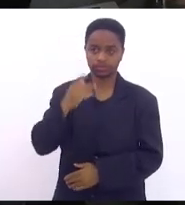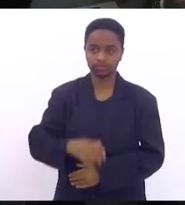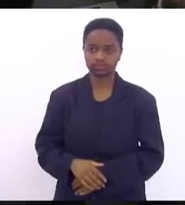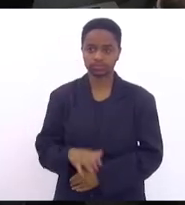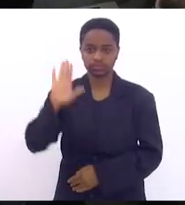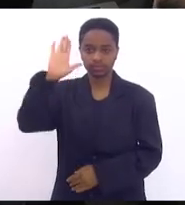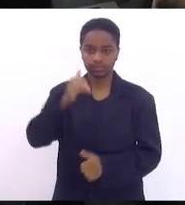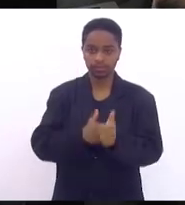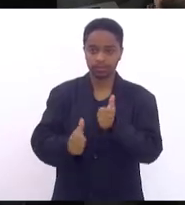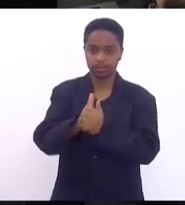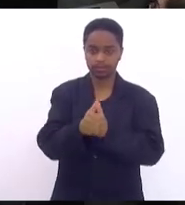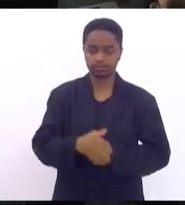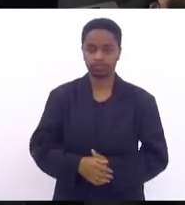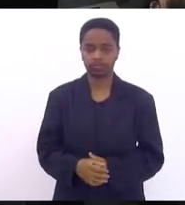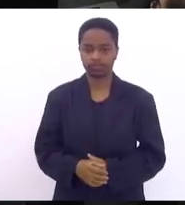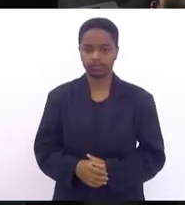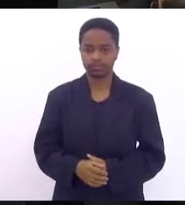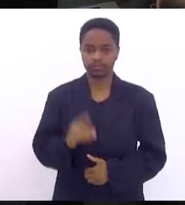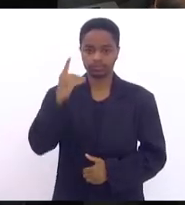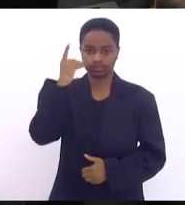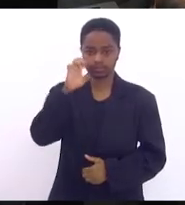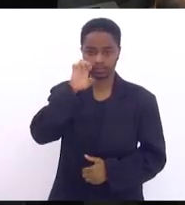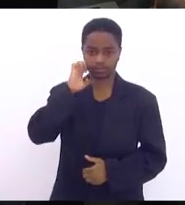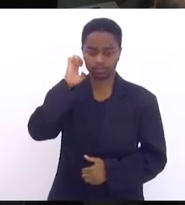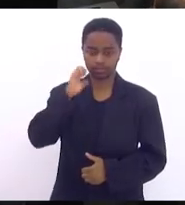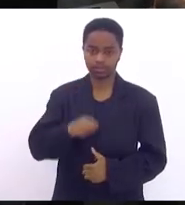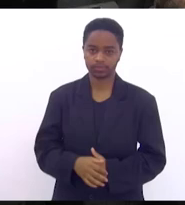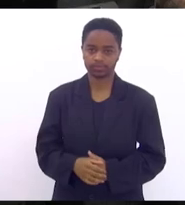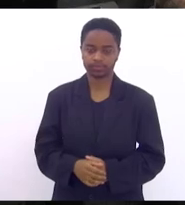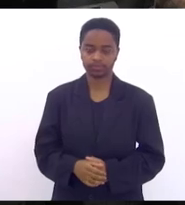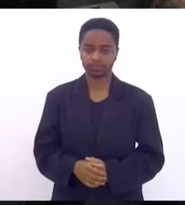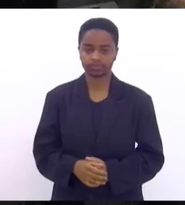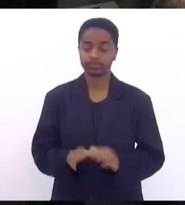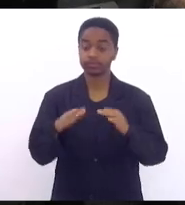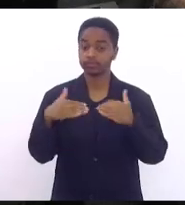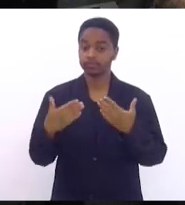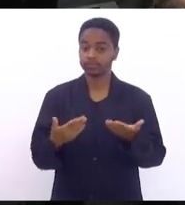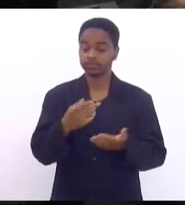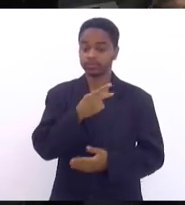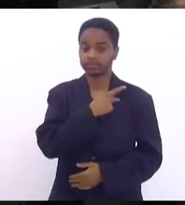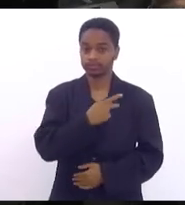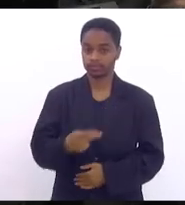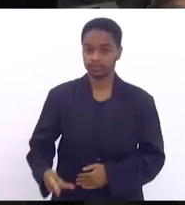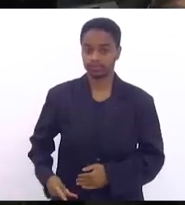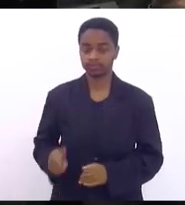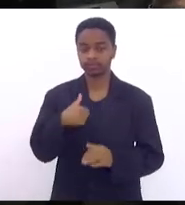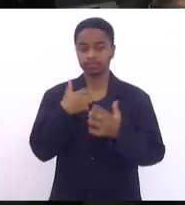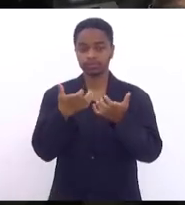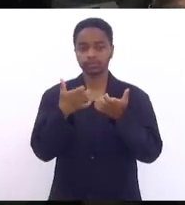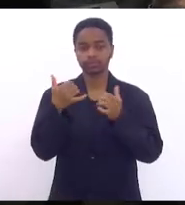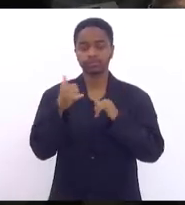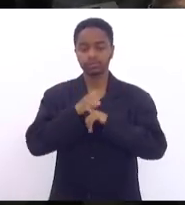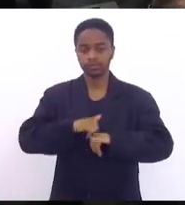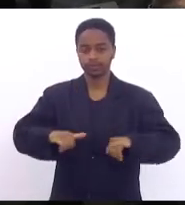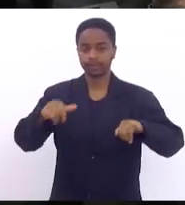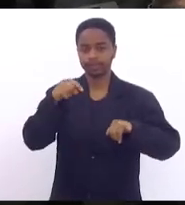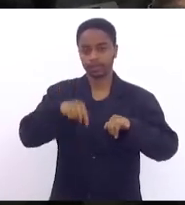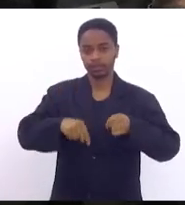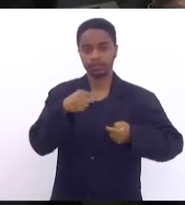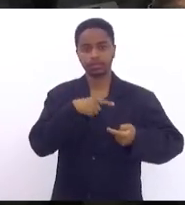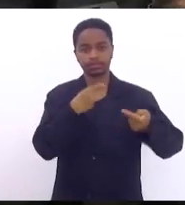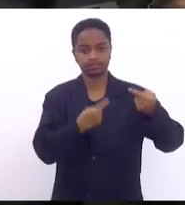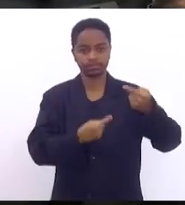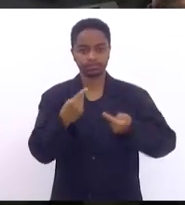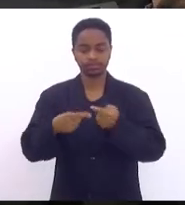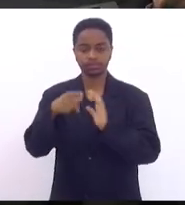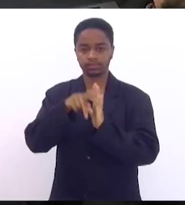ordem, presidente. Deputada Élica. Presidente, queria dizer que tramita nessa casa o